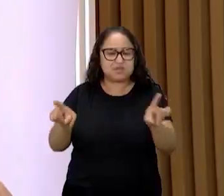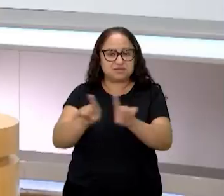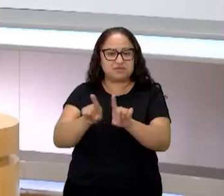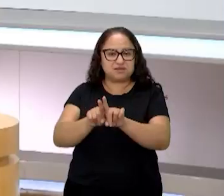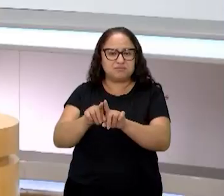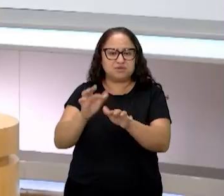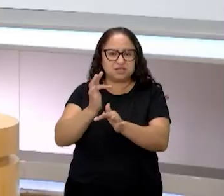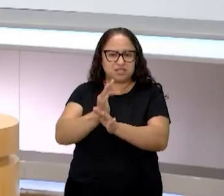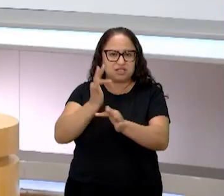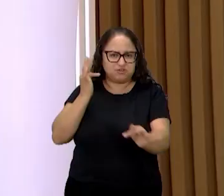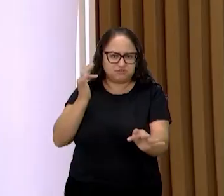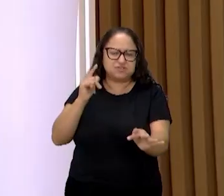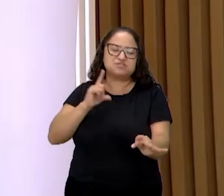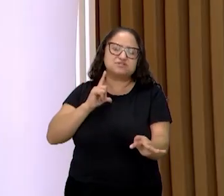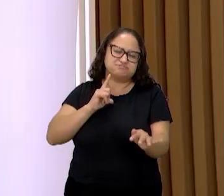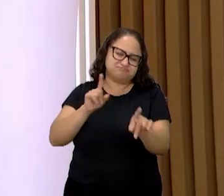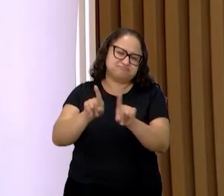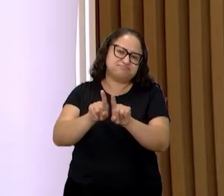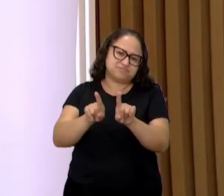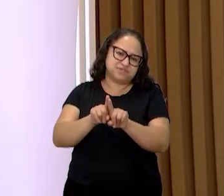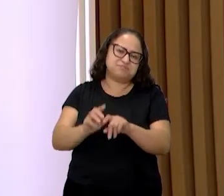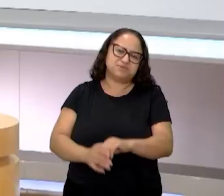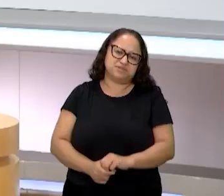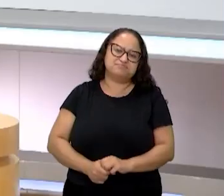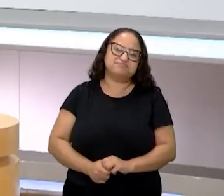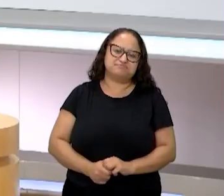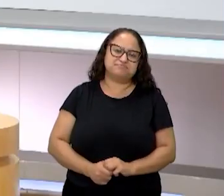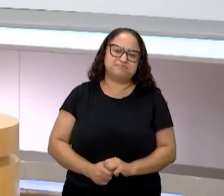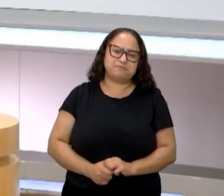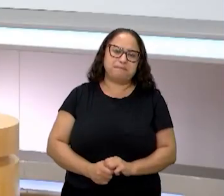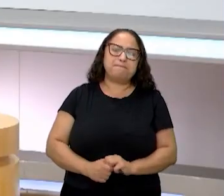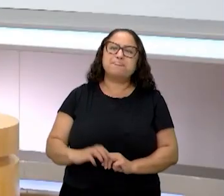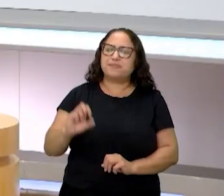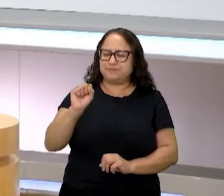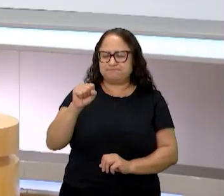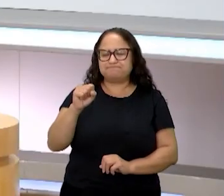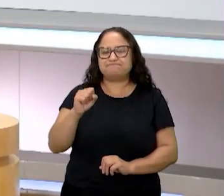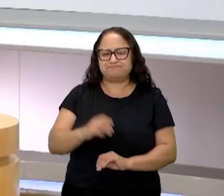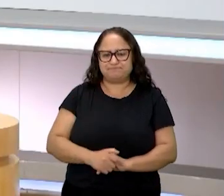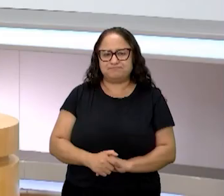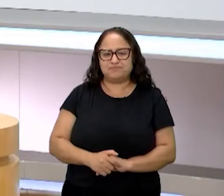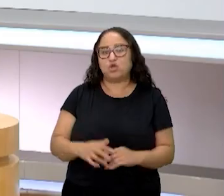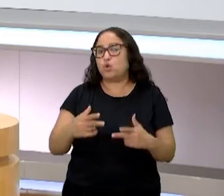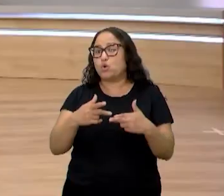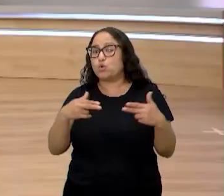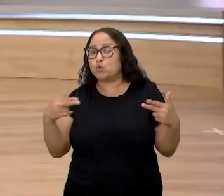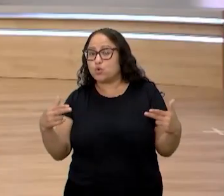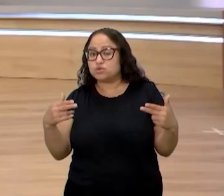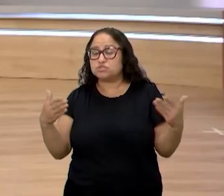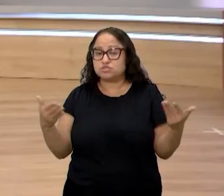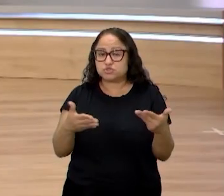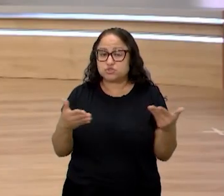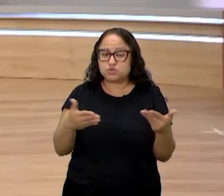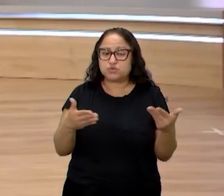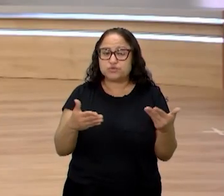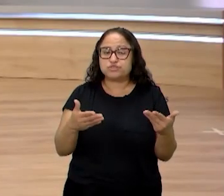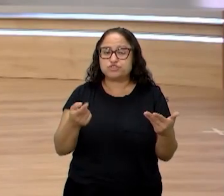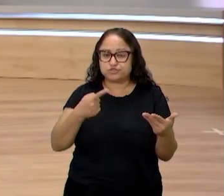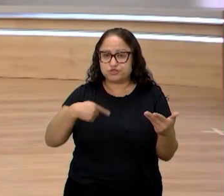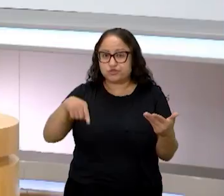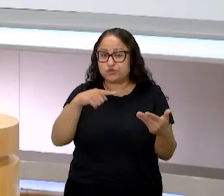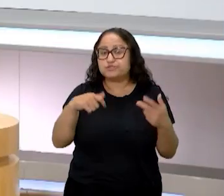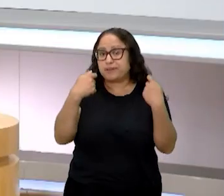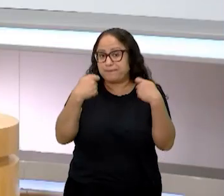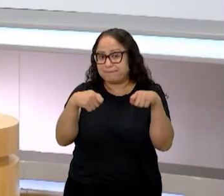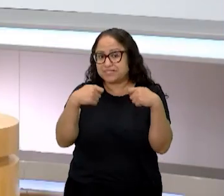na física também tem bastante essa questão também do prêmio Nobel. Tem bastante, é isso mesmo, né? Coisas, então, que a gente, hoje em dia, a gente